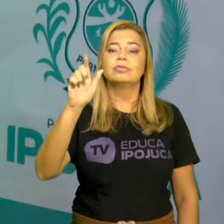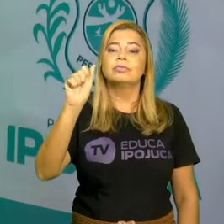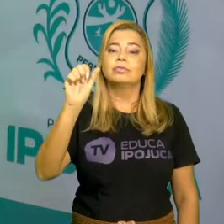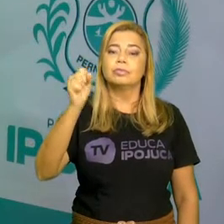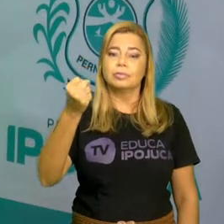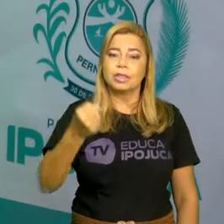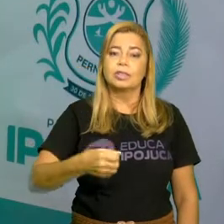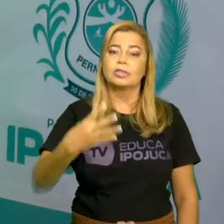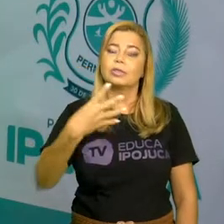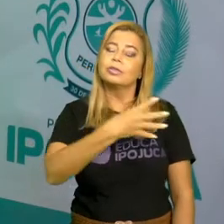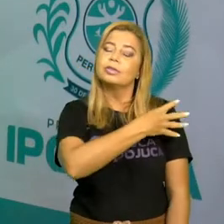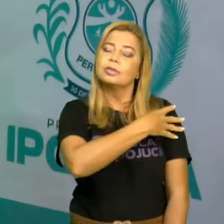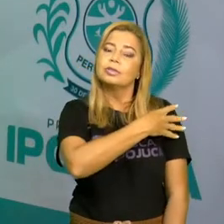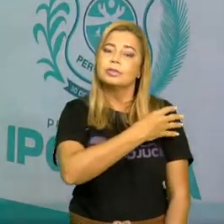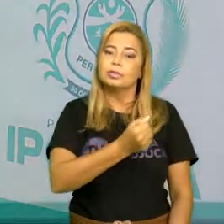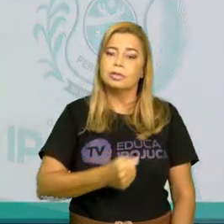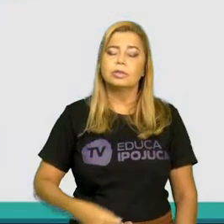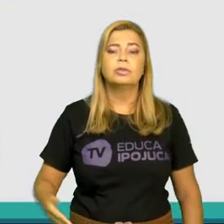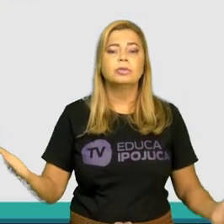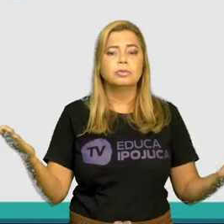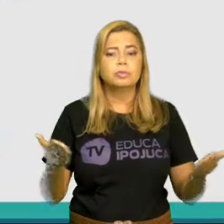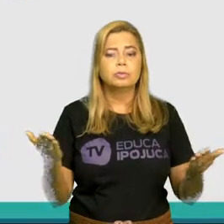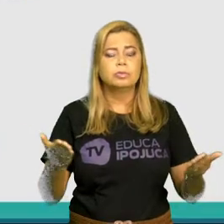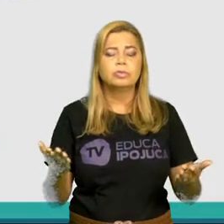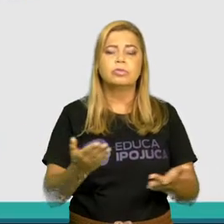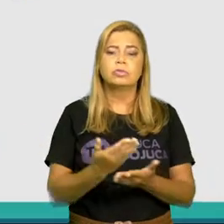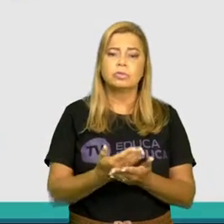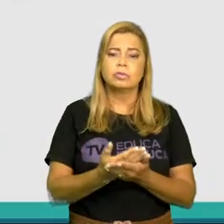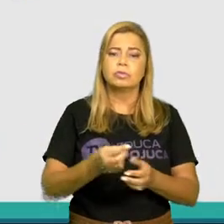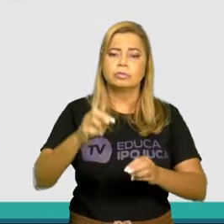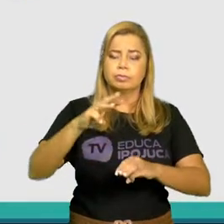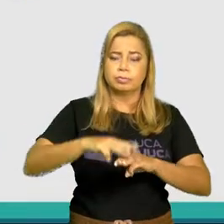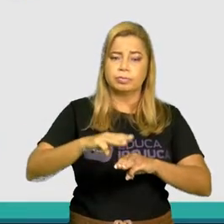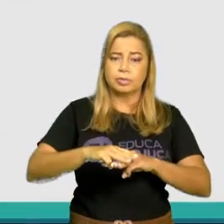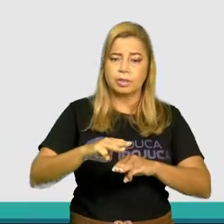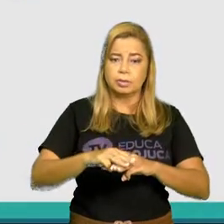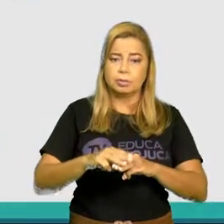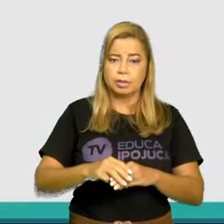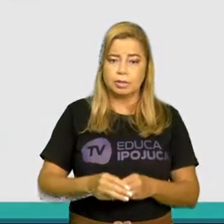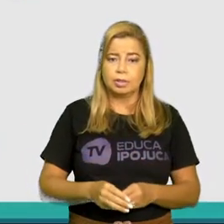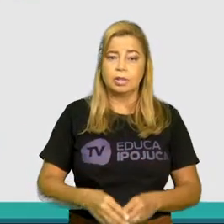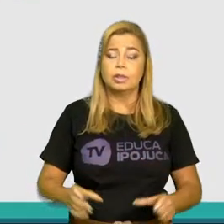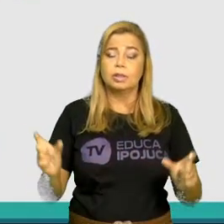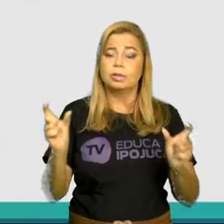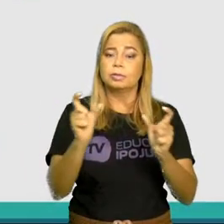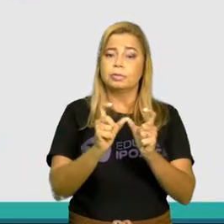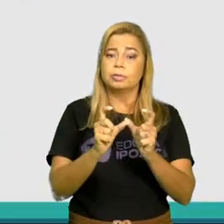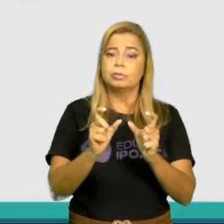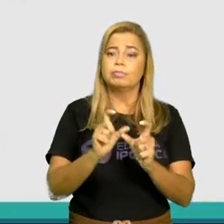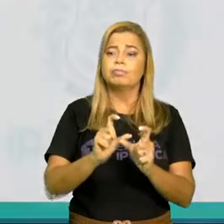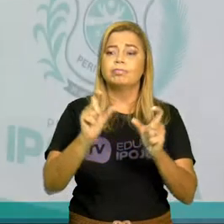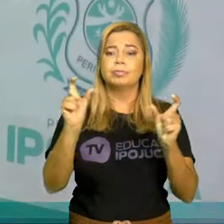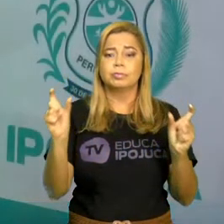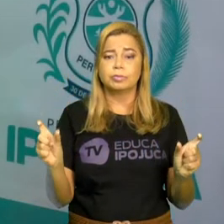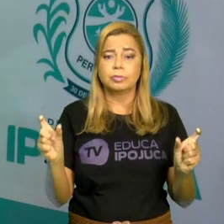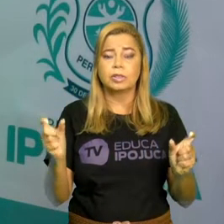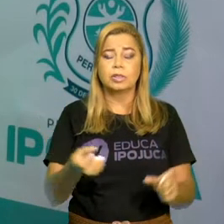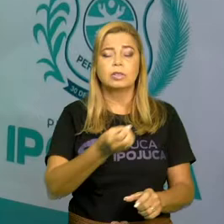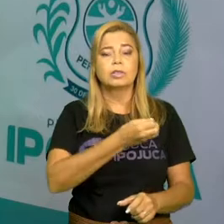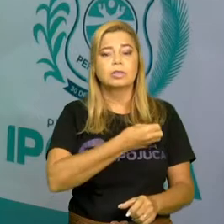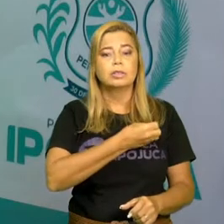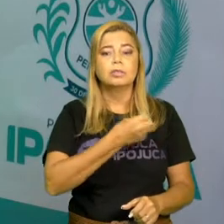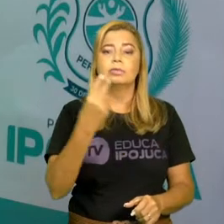matemática composição e decomposição de números naturais nós vamos aprender